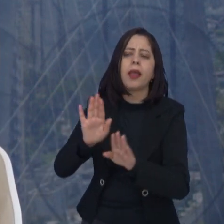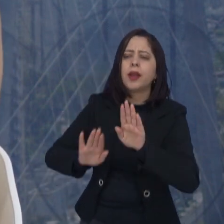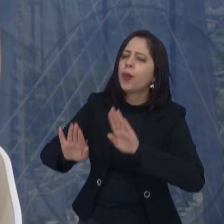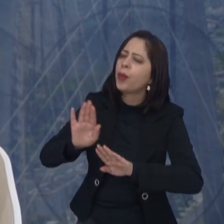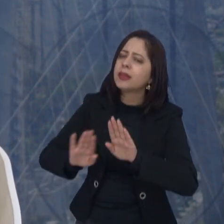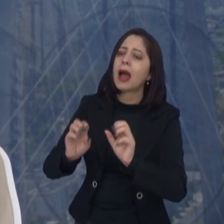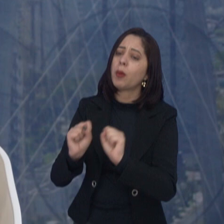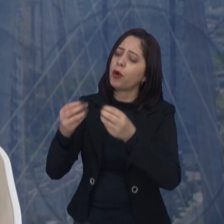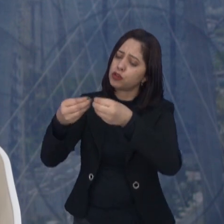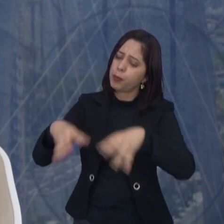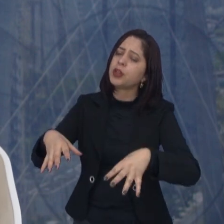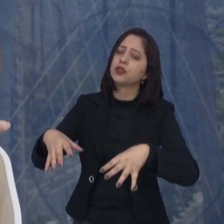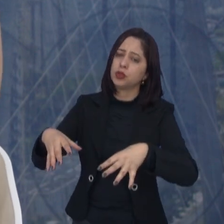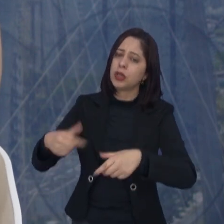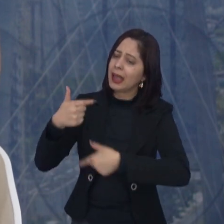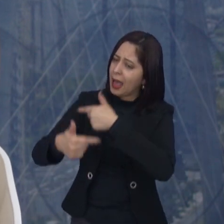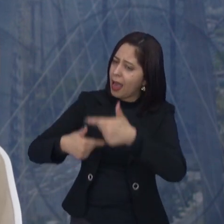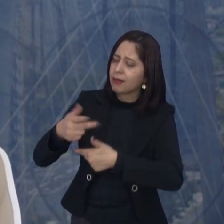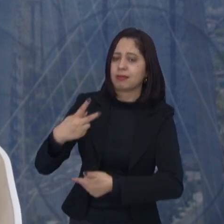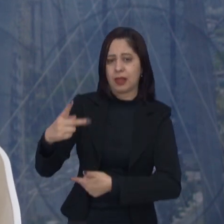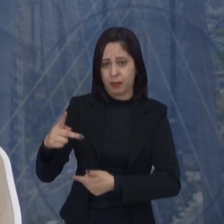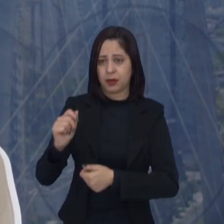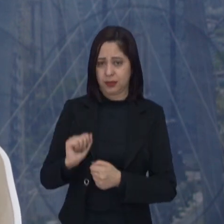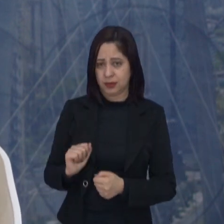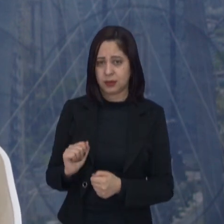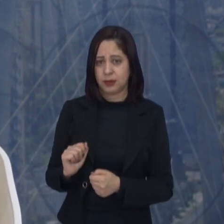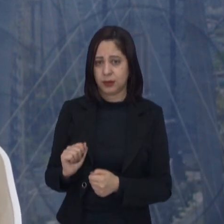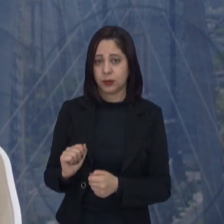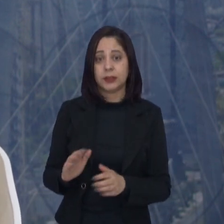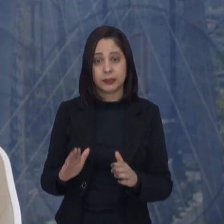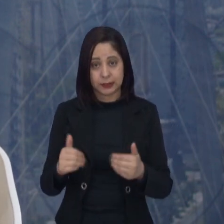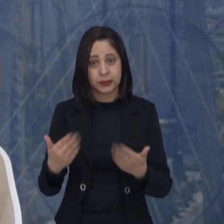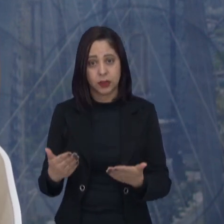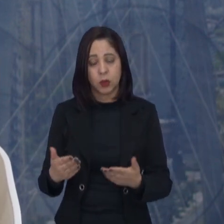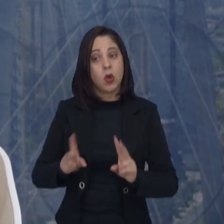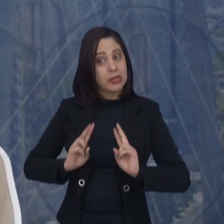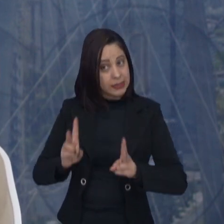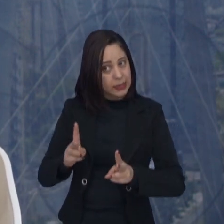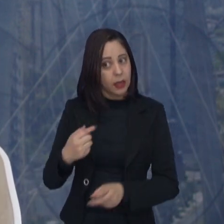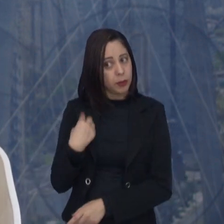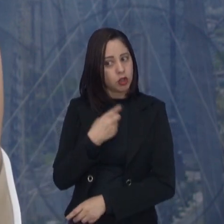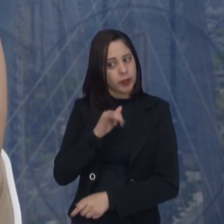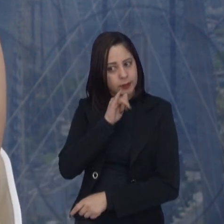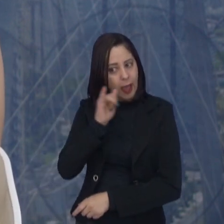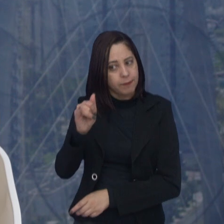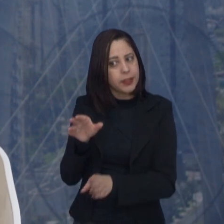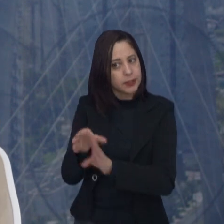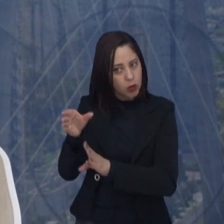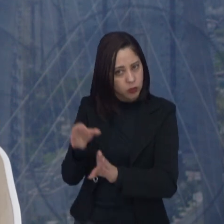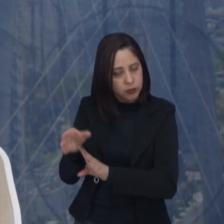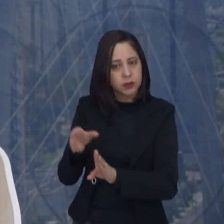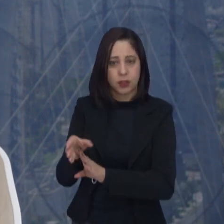o seu trabalho, a sua imagem, a própria empresa contratante. Então, a gente dá esse toque, mas tanto em contrato